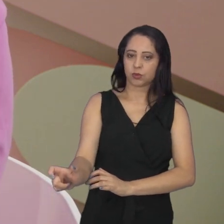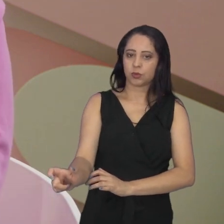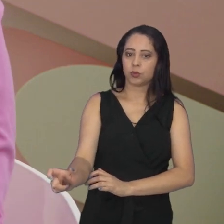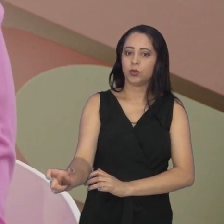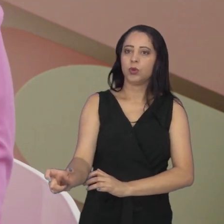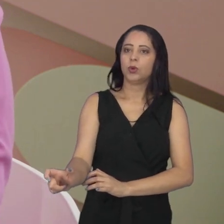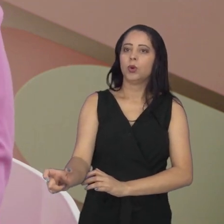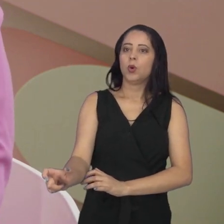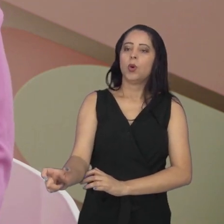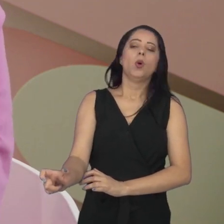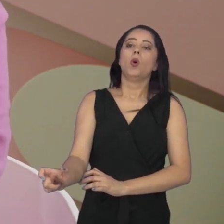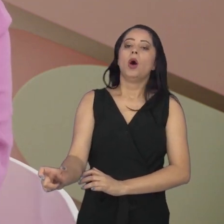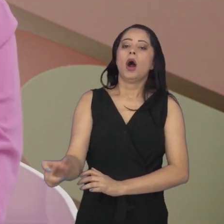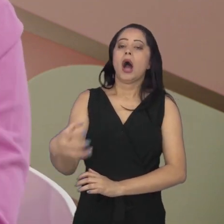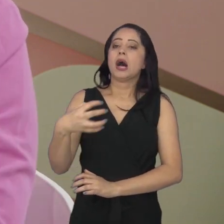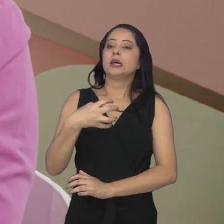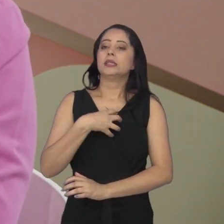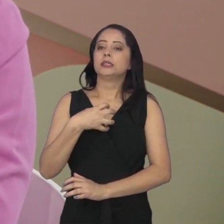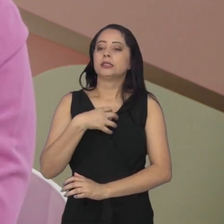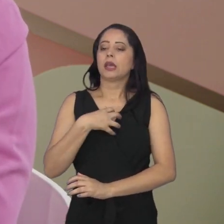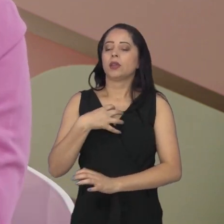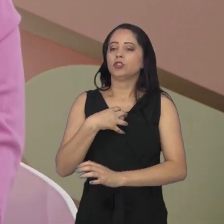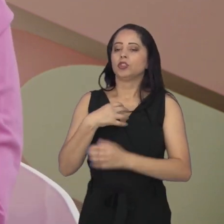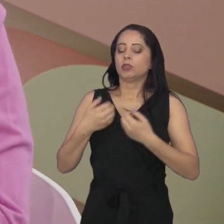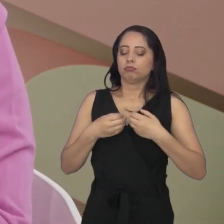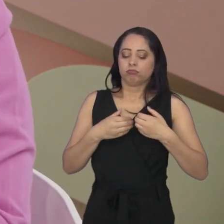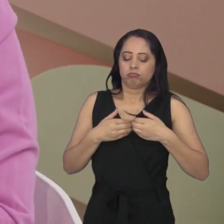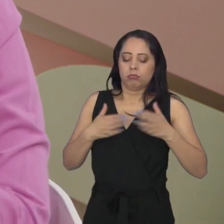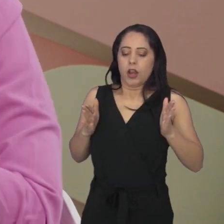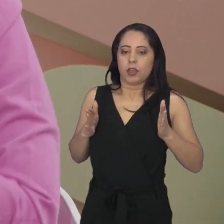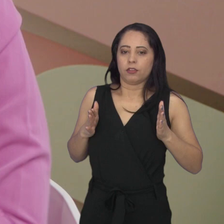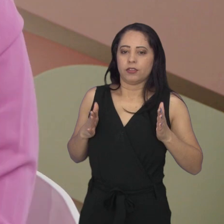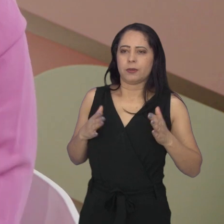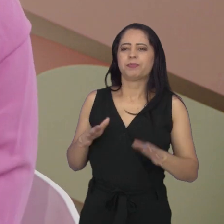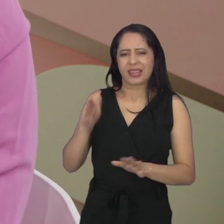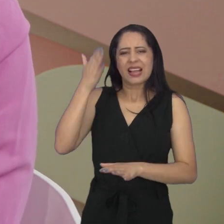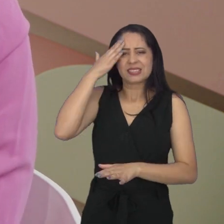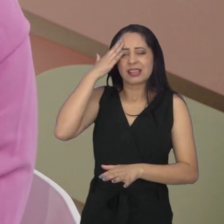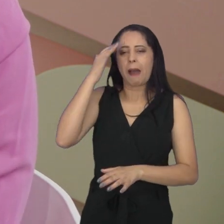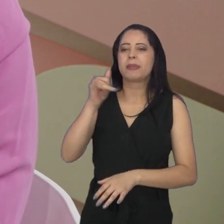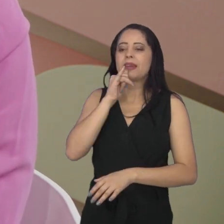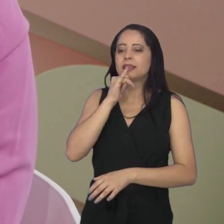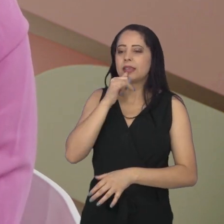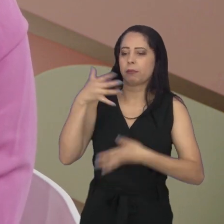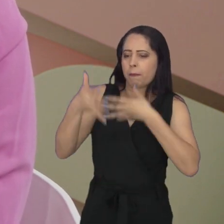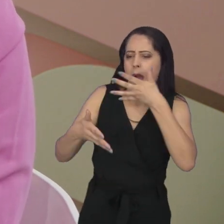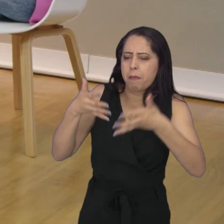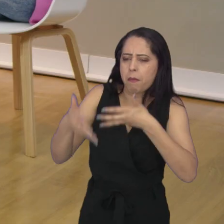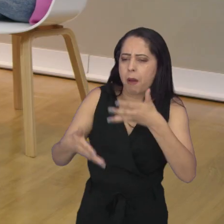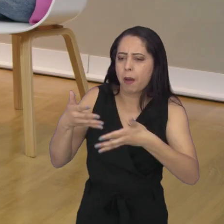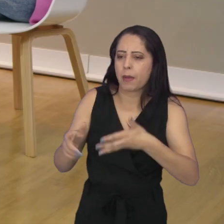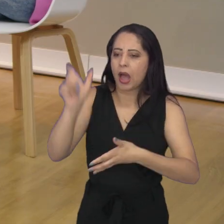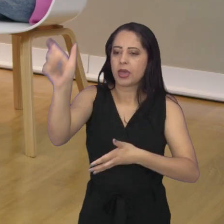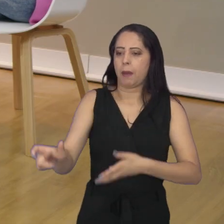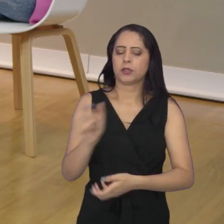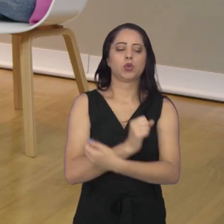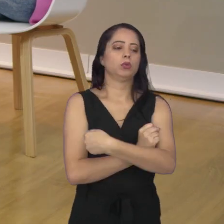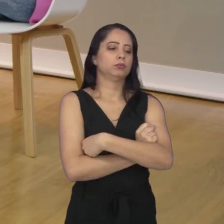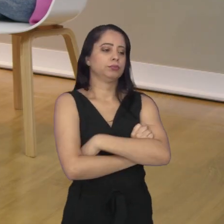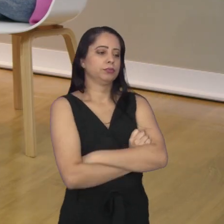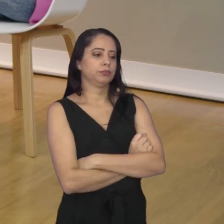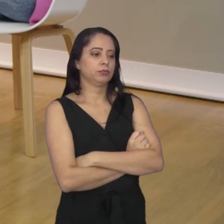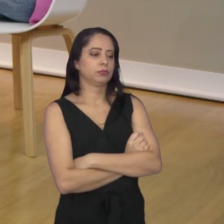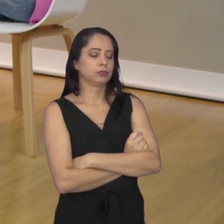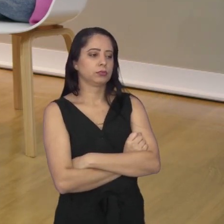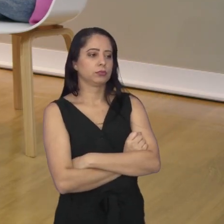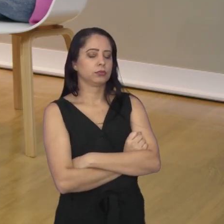mais aberta à sua mensagem. Sabe quando a pessoa está bem na defensiva? Sim, braço cruzado. Exatamente, não Cara quer, fechada.